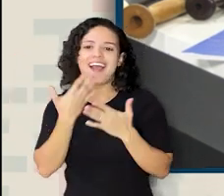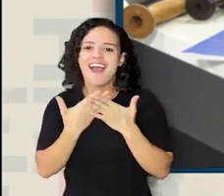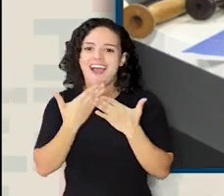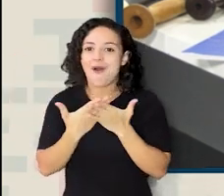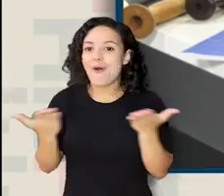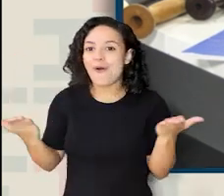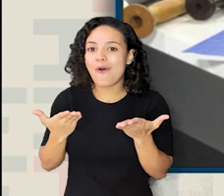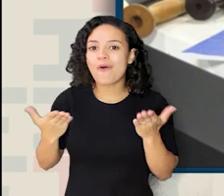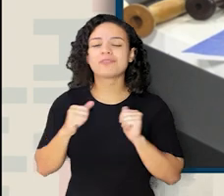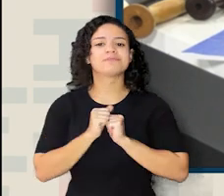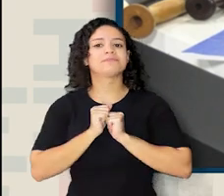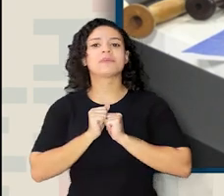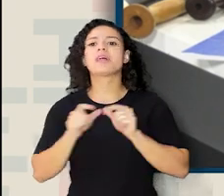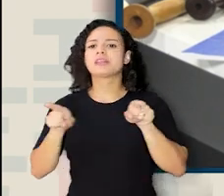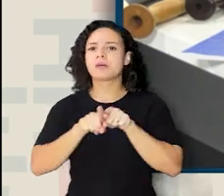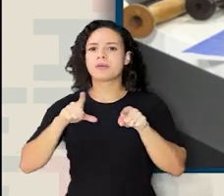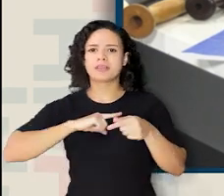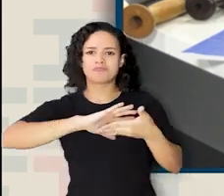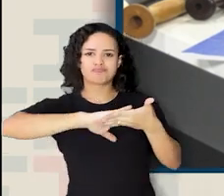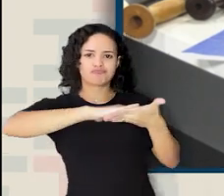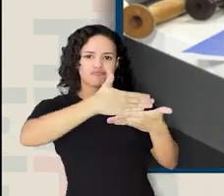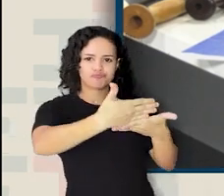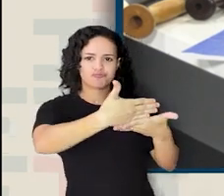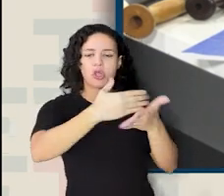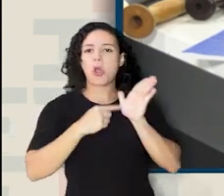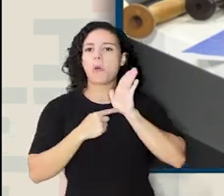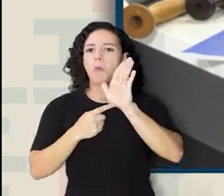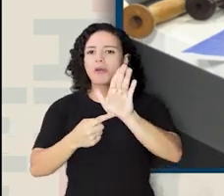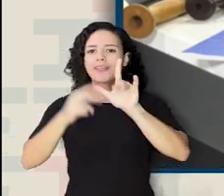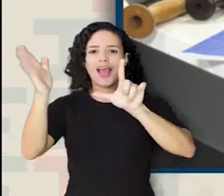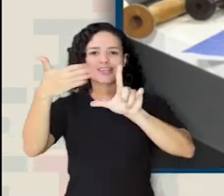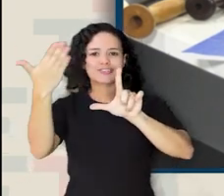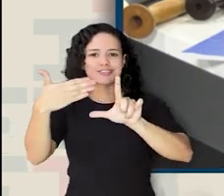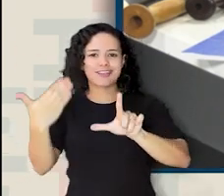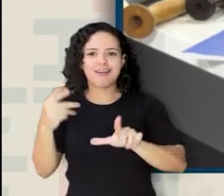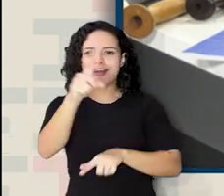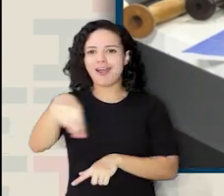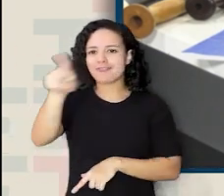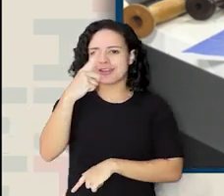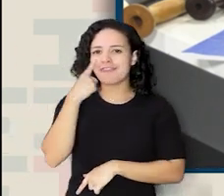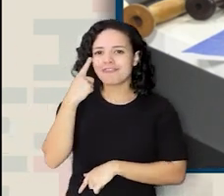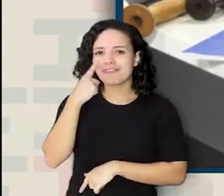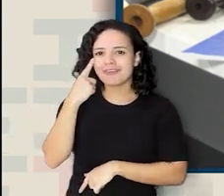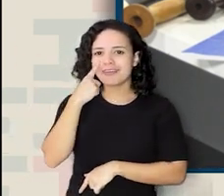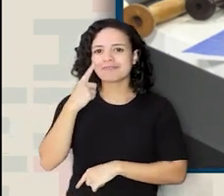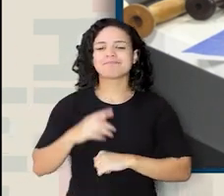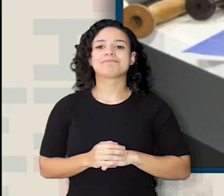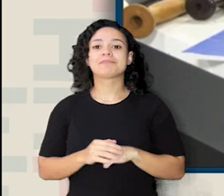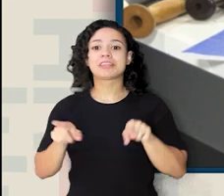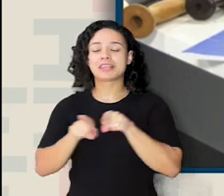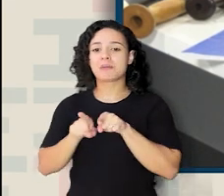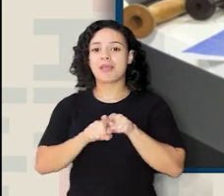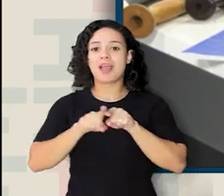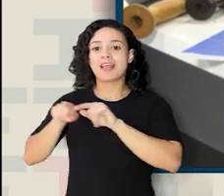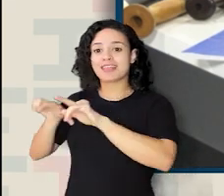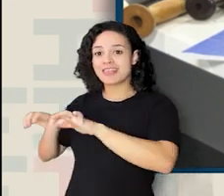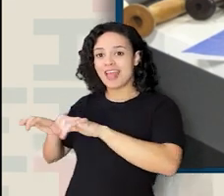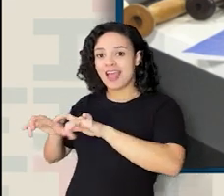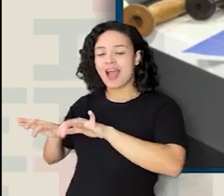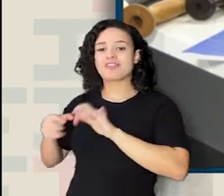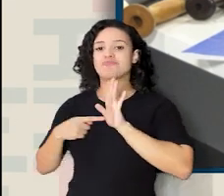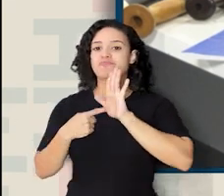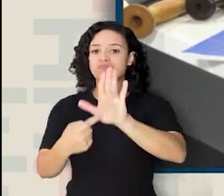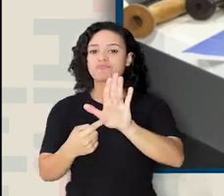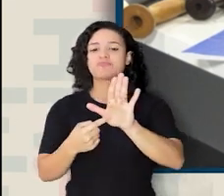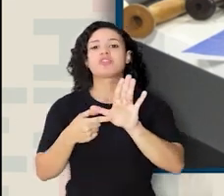aula. Também tenho um laptop, onde eu vou exibir alguns slides para vocês nessa aula, e um teclado onde eu vou mostrar